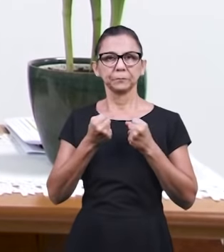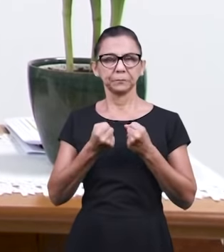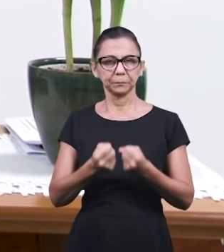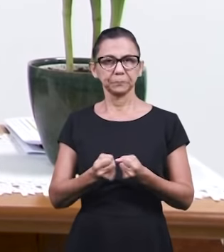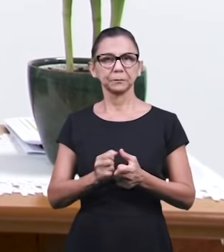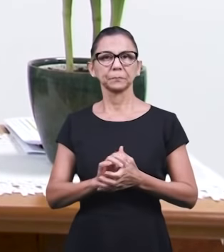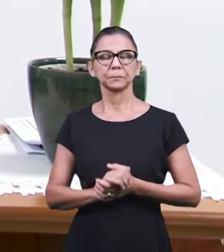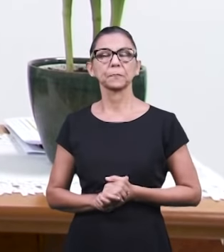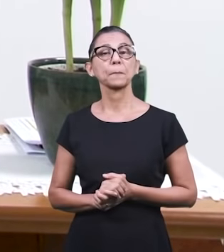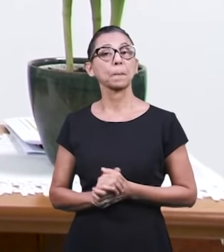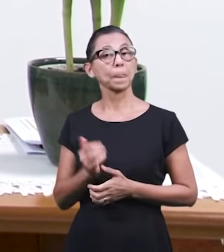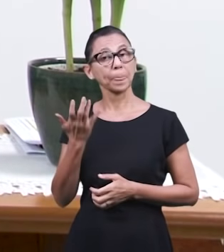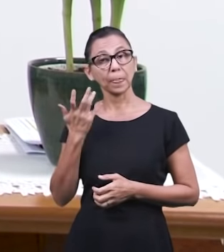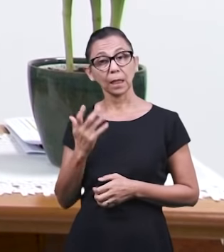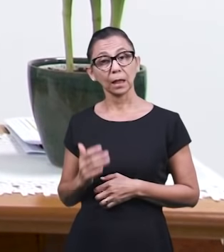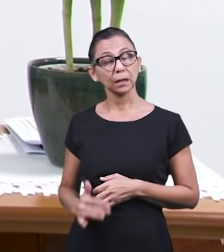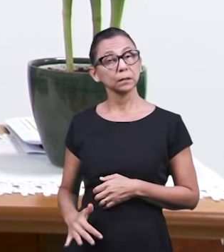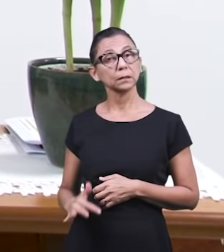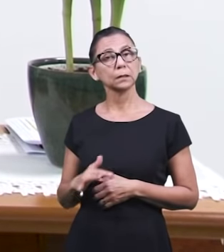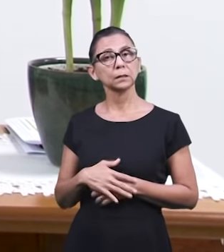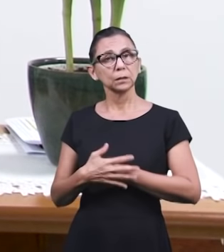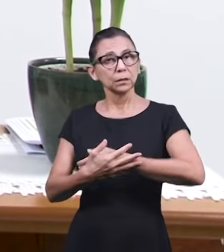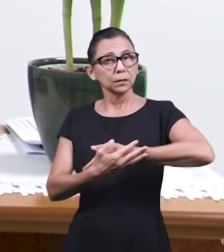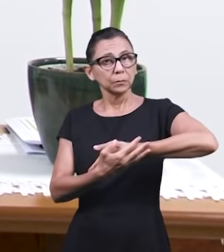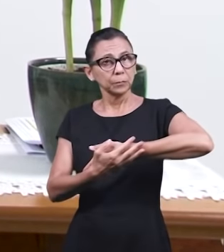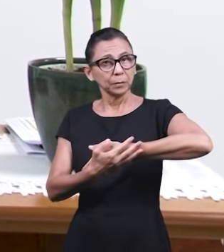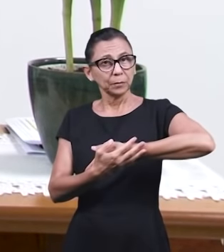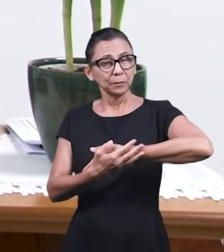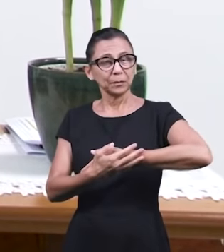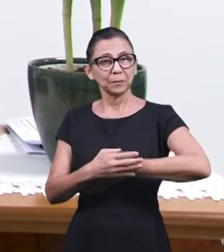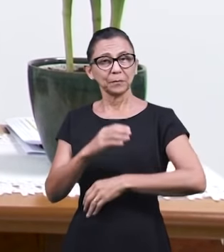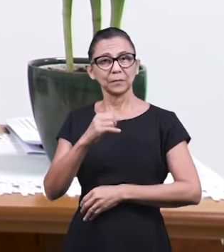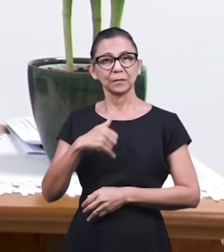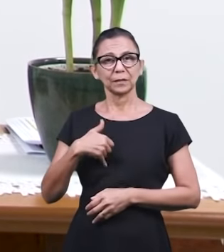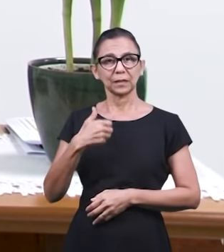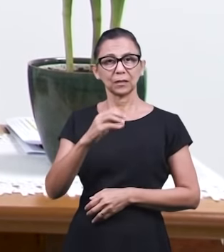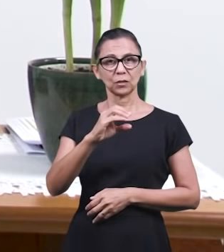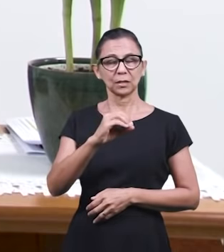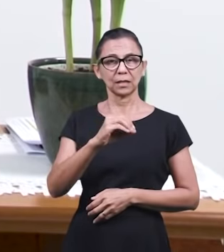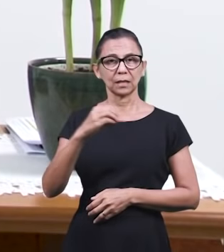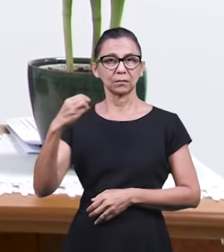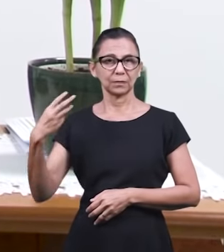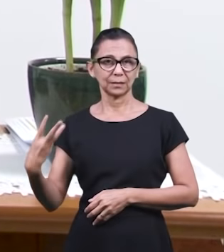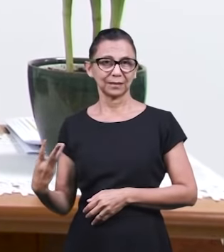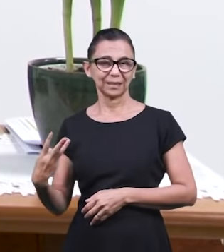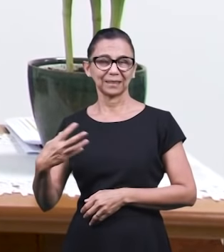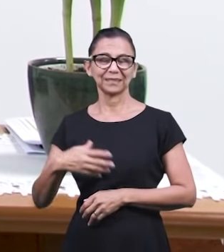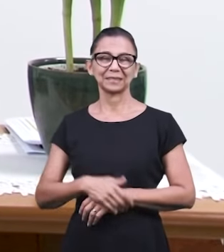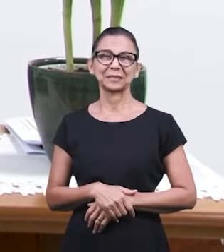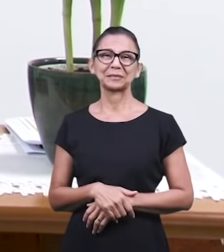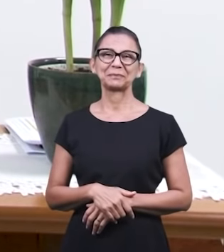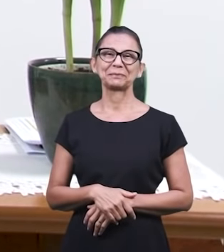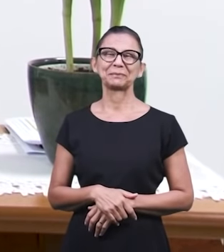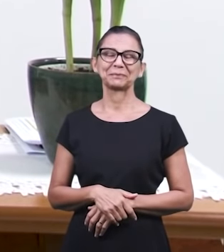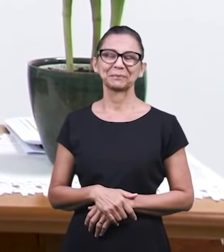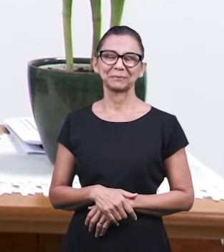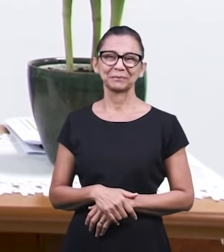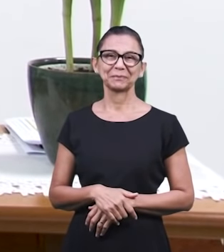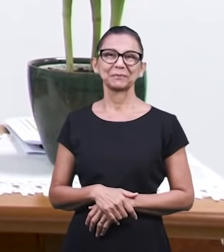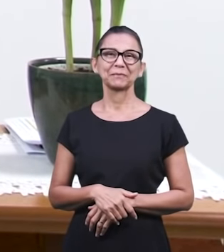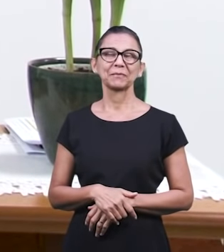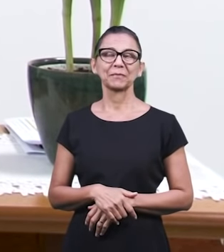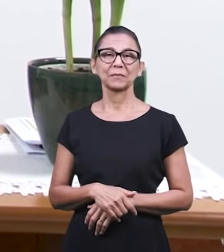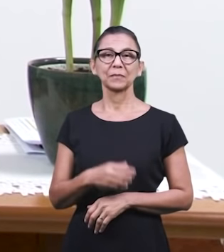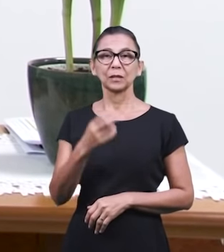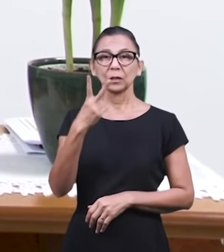uma alegria para eles. Crianças, na verdade, bebês mesmo, da classe de 0 a 3, participando também. Então nós separamos